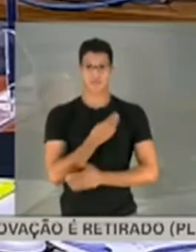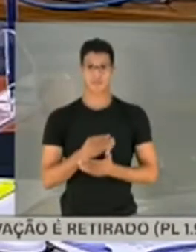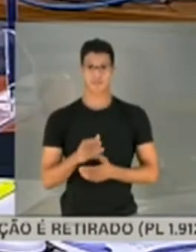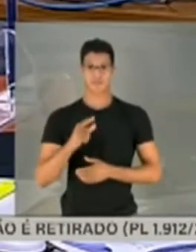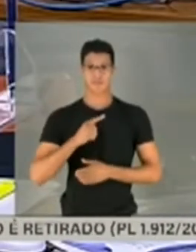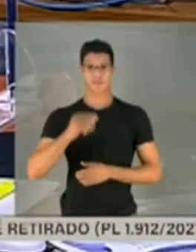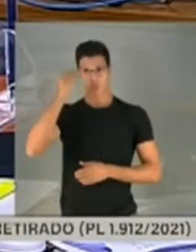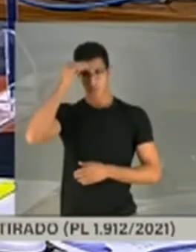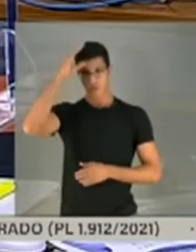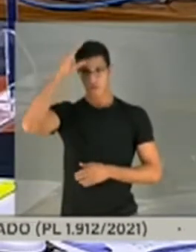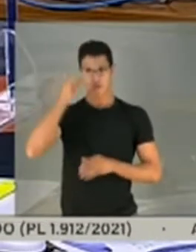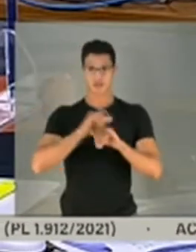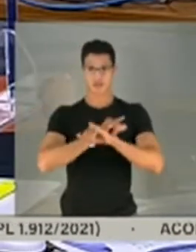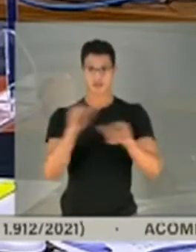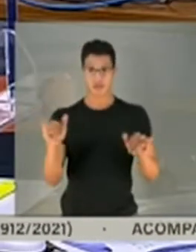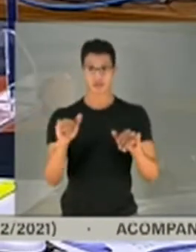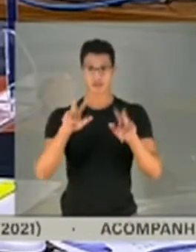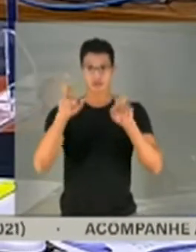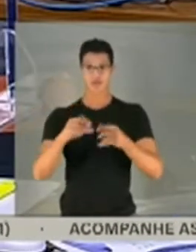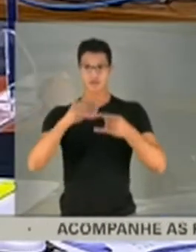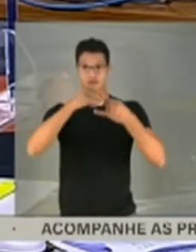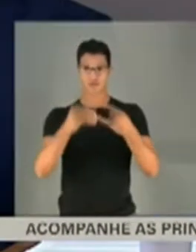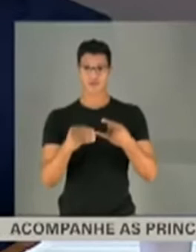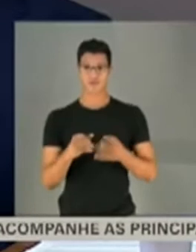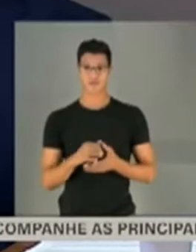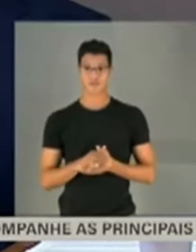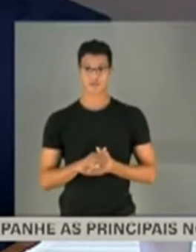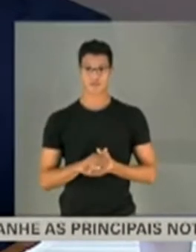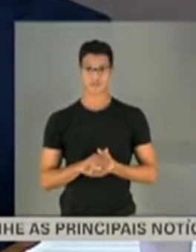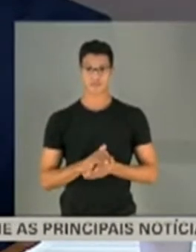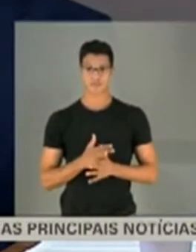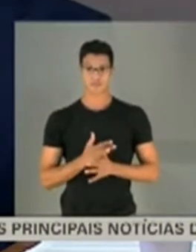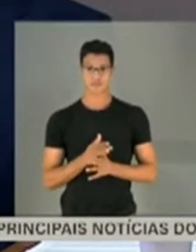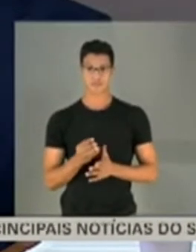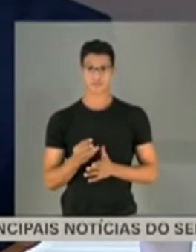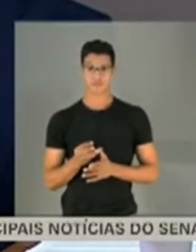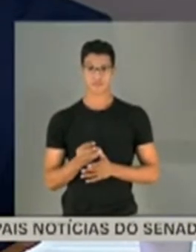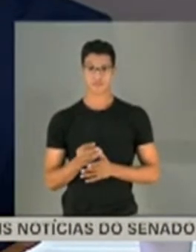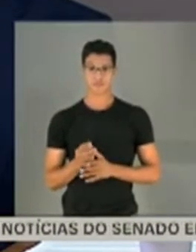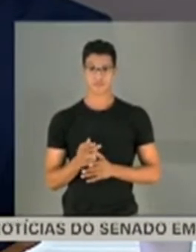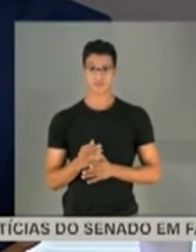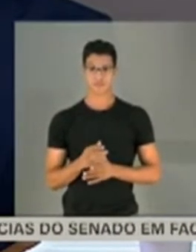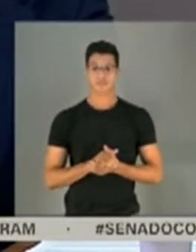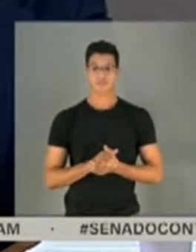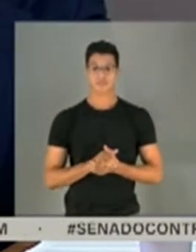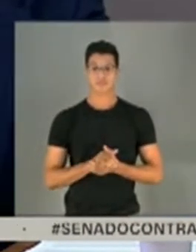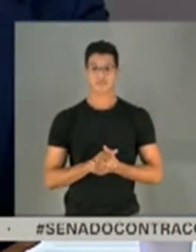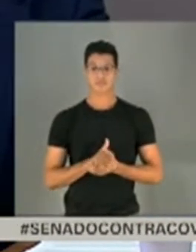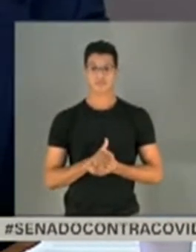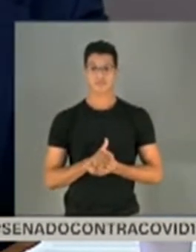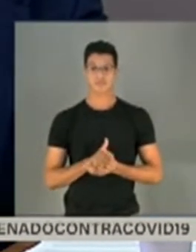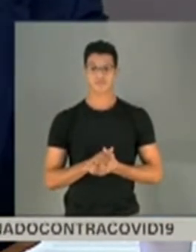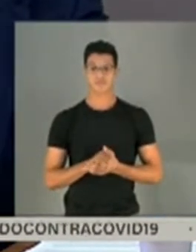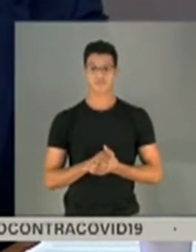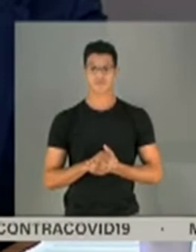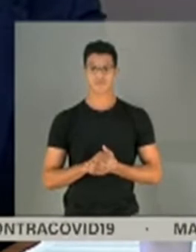conhecimento de vossa declaração sobre a Fiocruz? Sim. Posso colocar aqui? Pode. Elege os